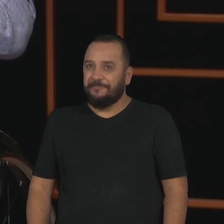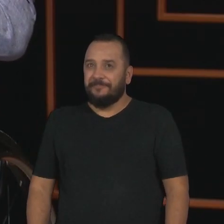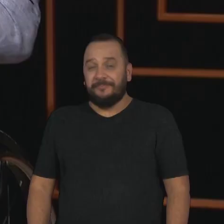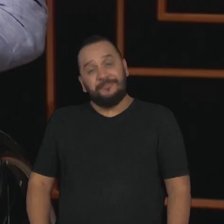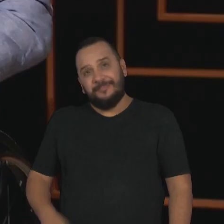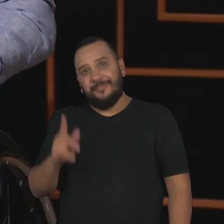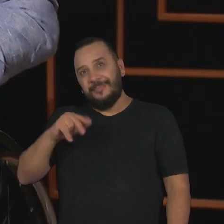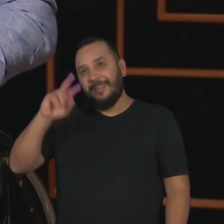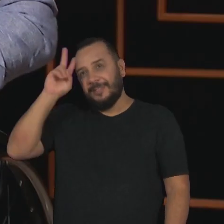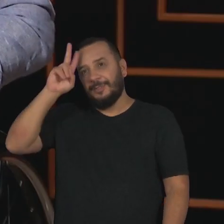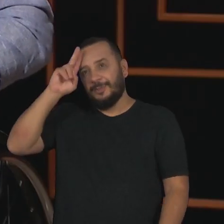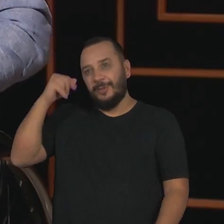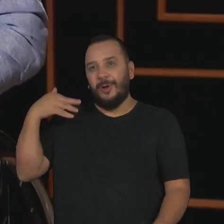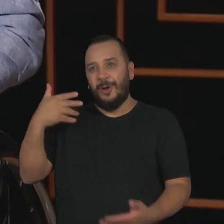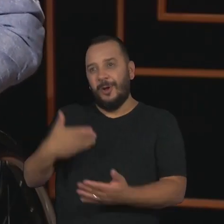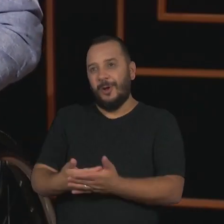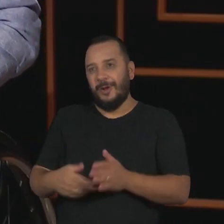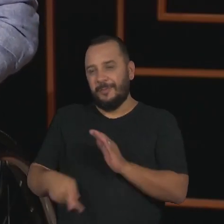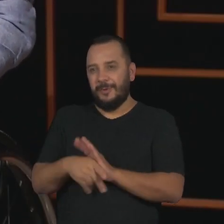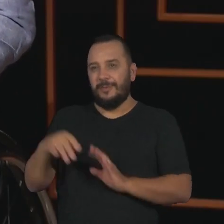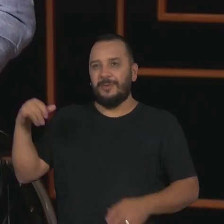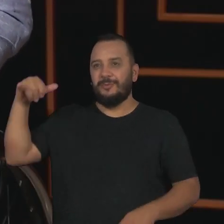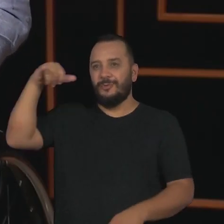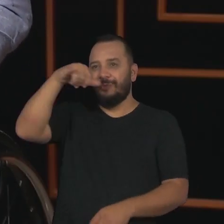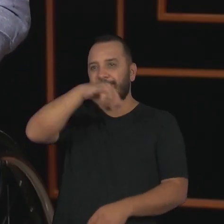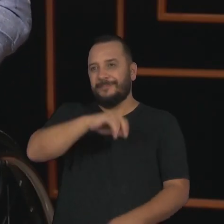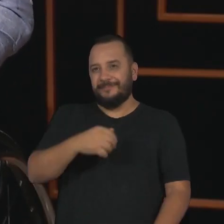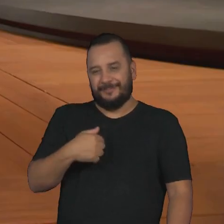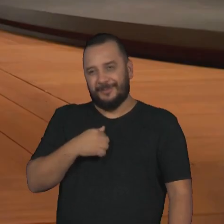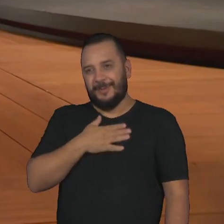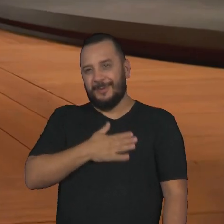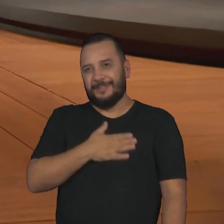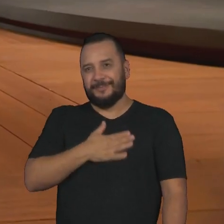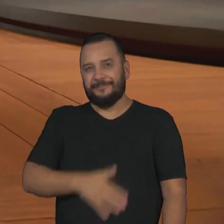foi a história com os aeromodelos. Muito